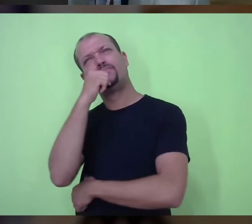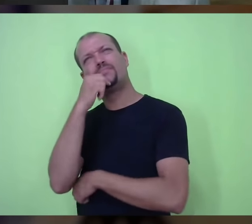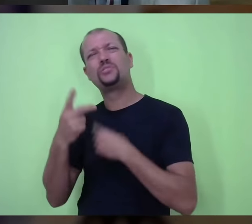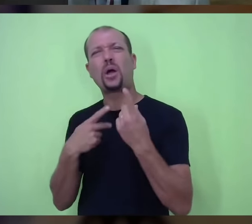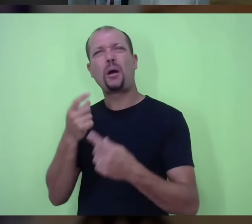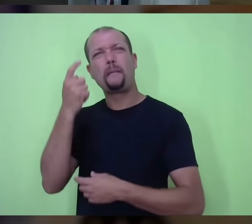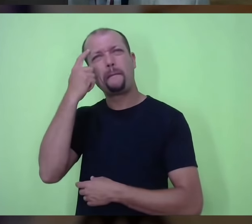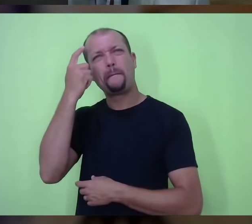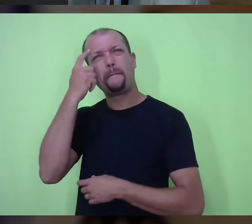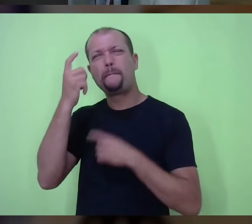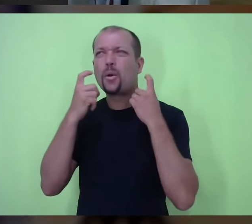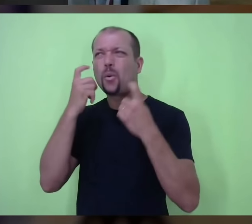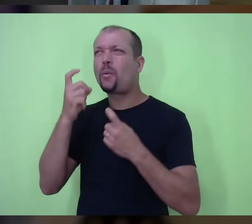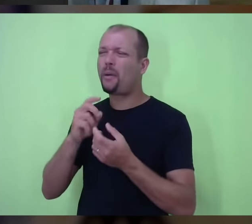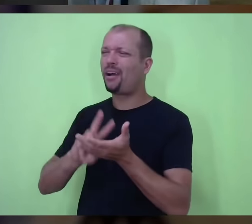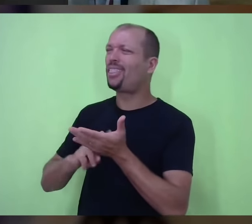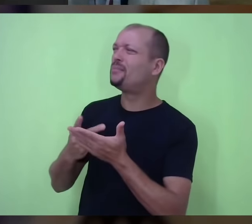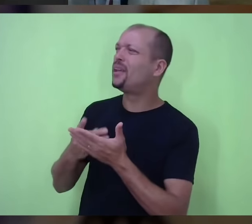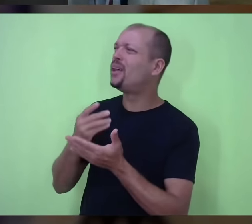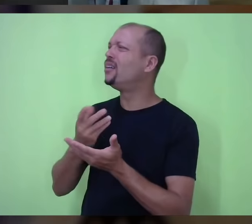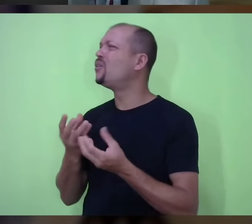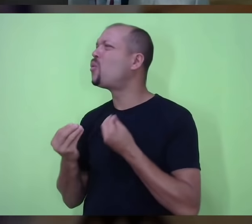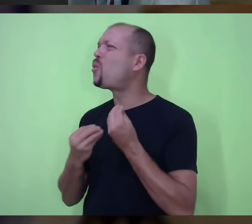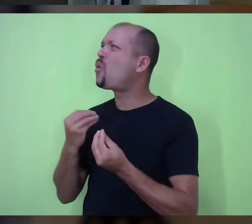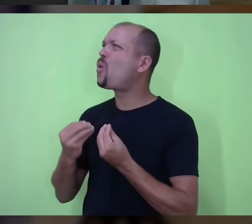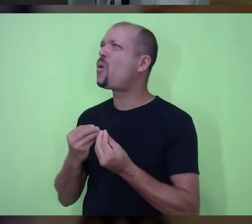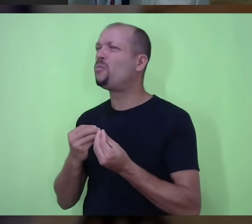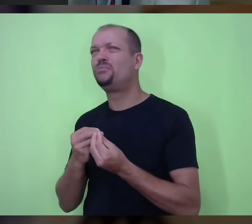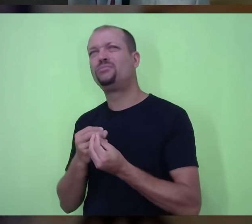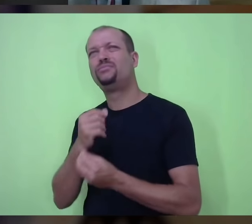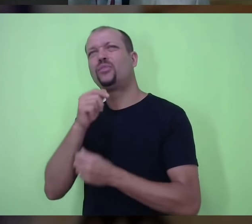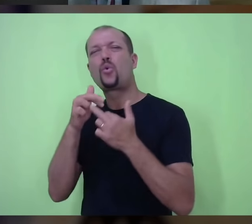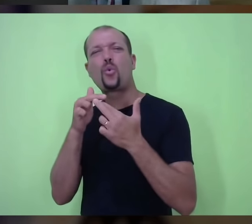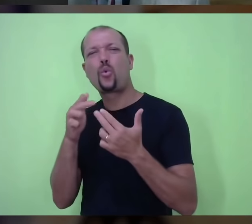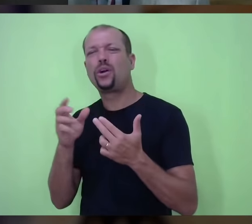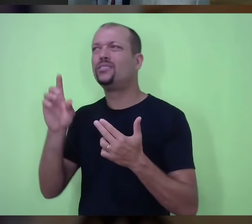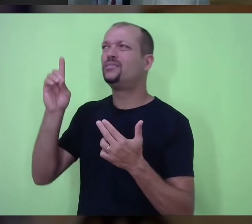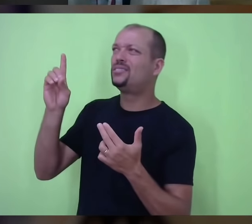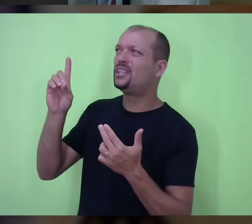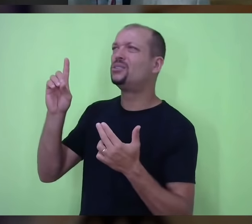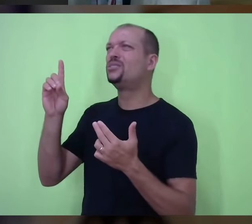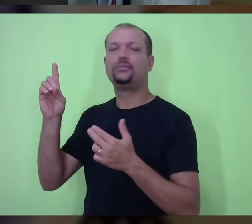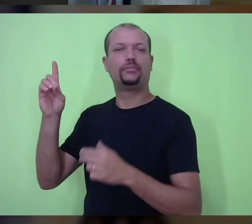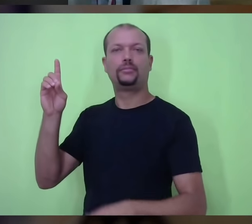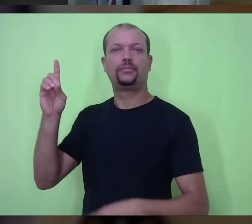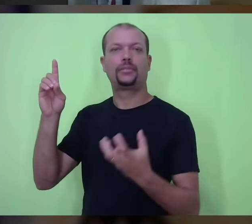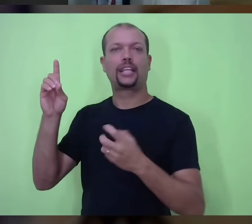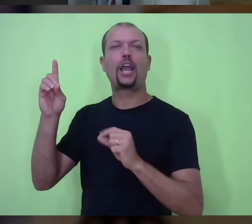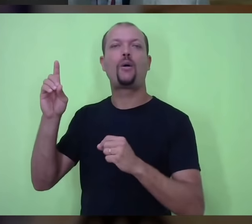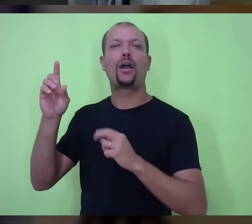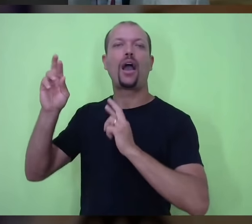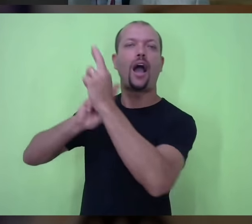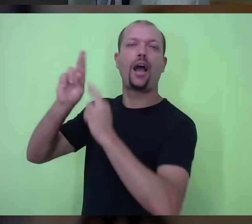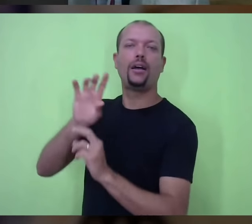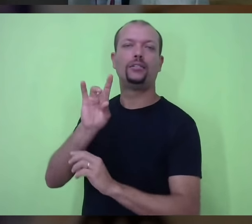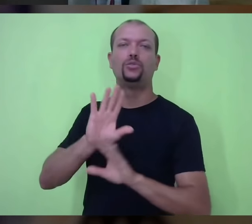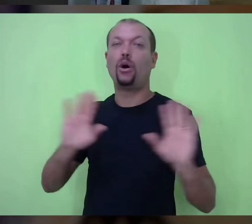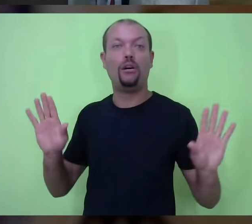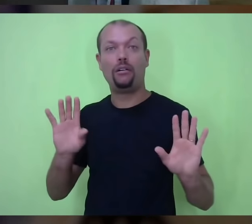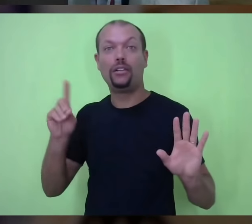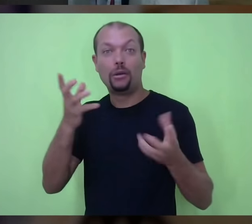fica tão preocupado com as interpretações que a gente acaba criando distorções e Deus, no fim das contas, ele quer ter relacionamento com a